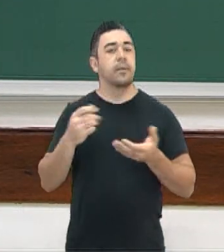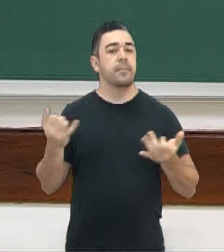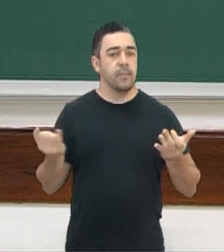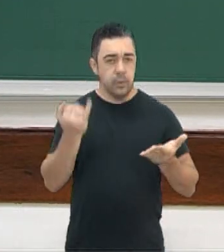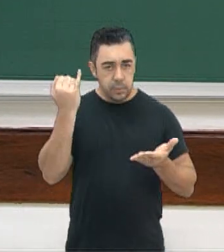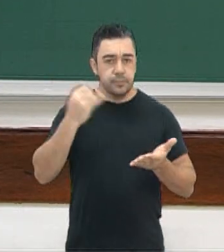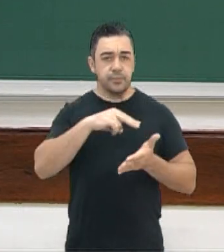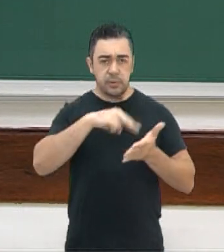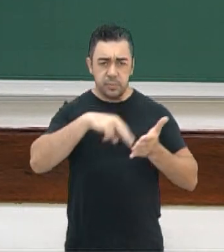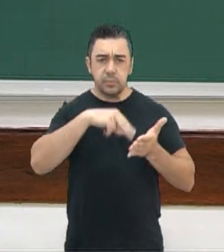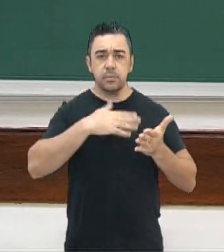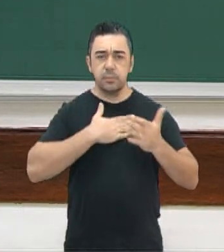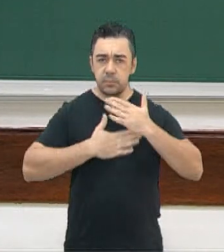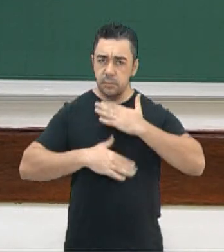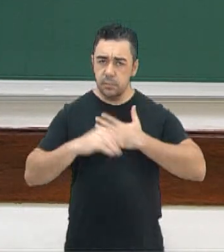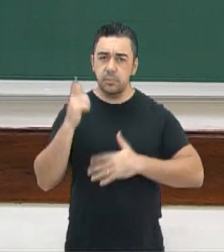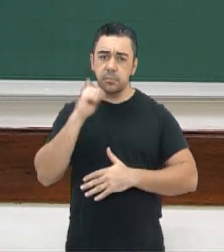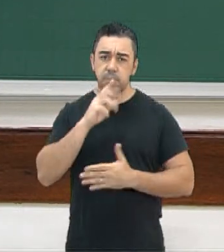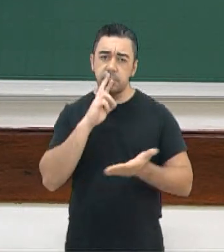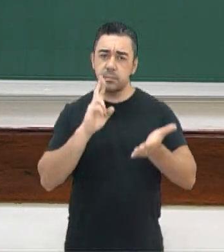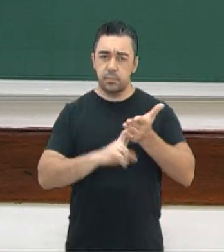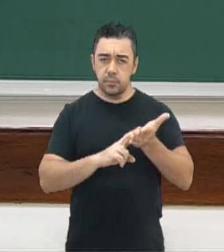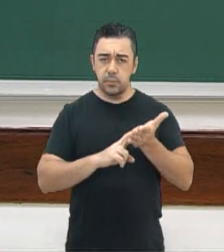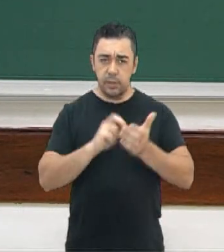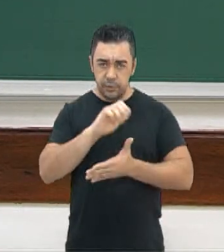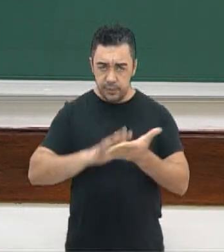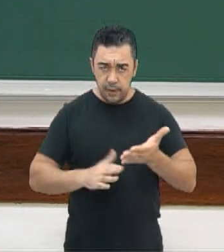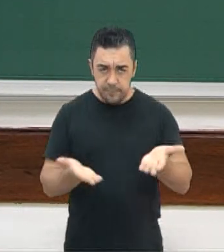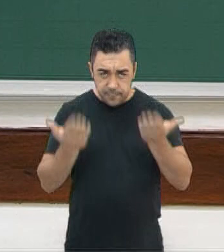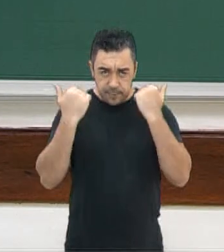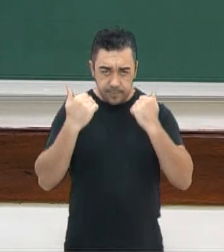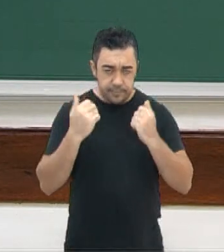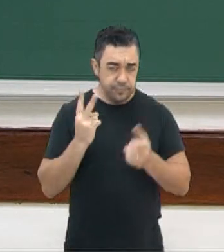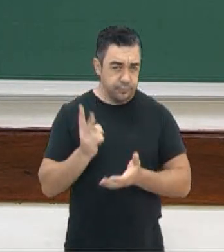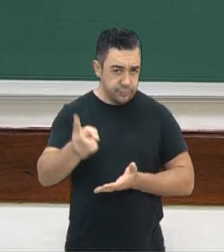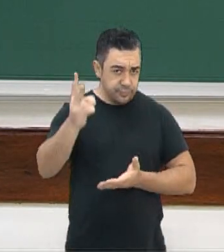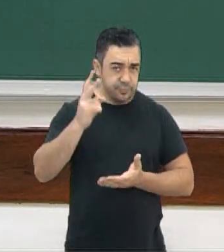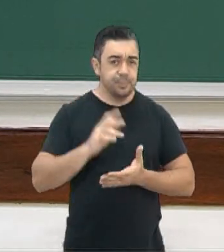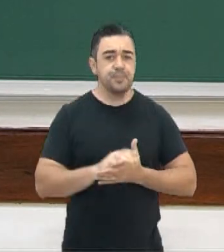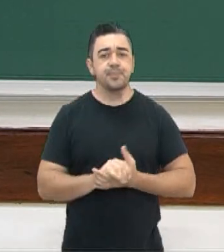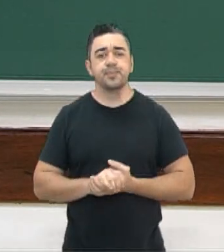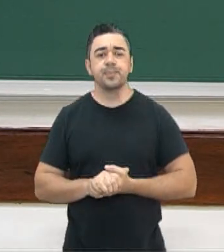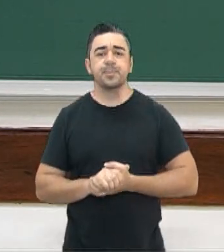com calma para poder resolver o exercício. Vamos continuar?